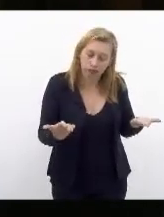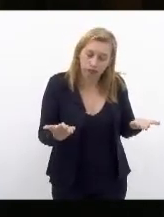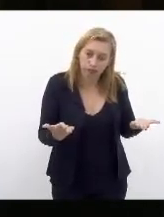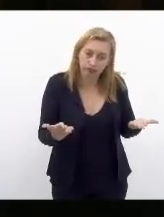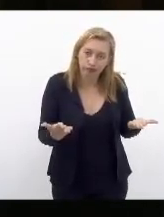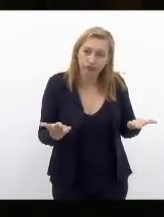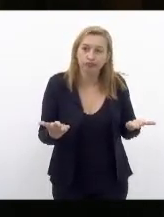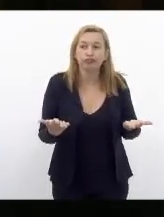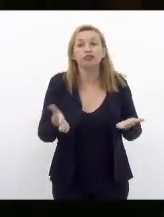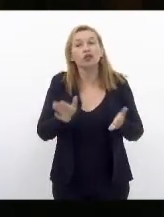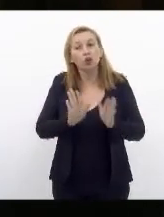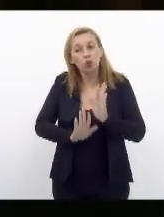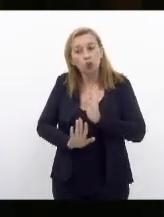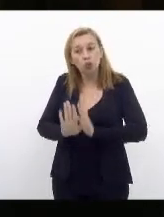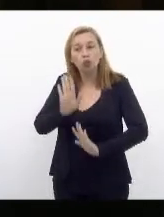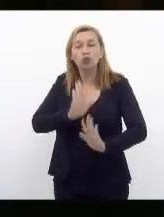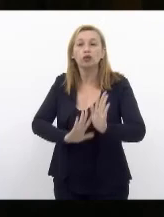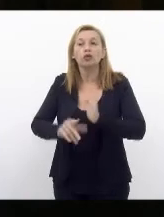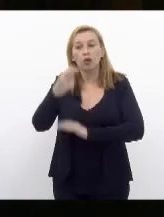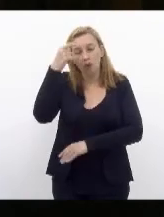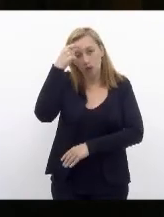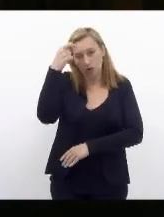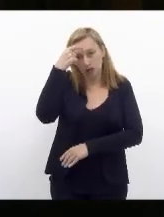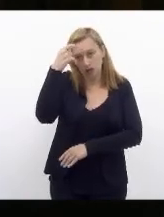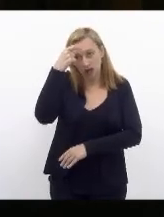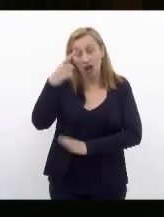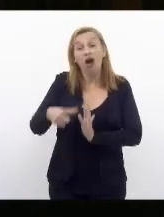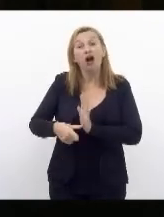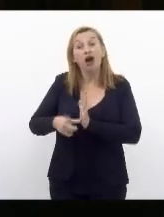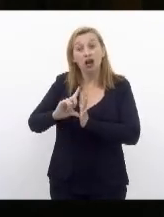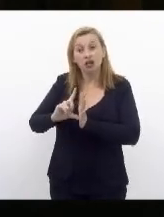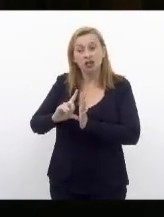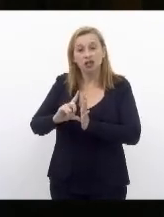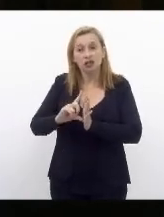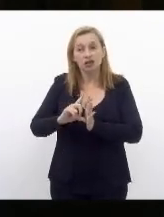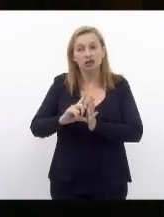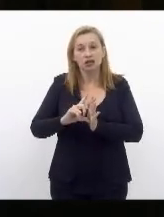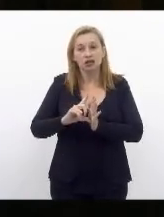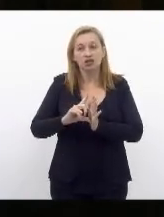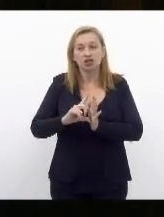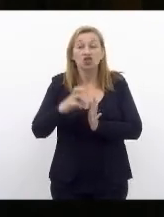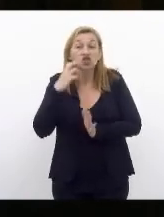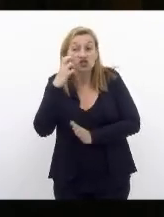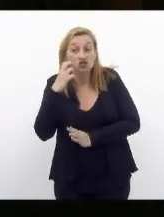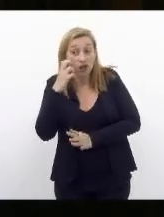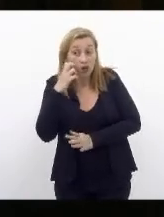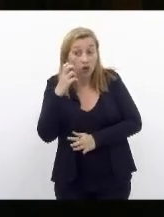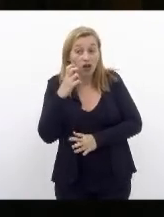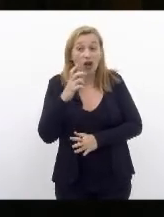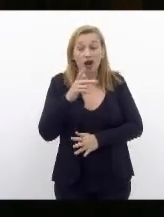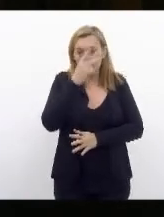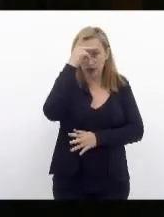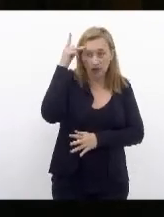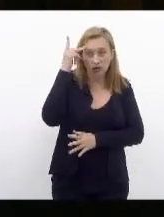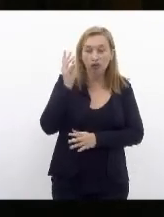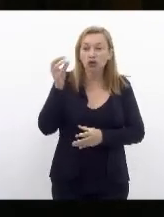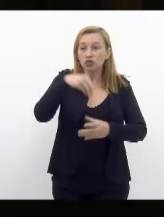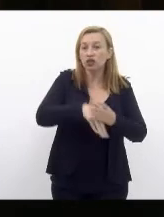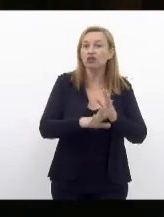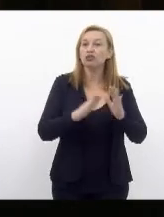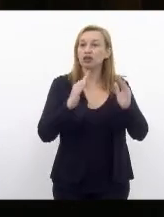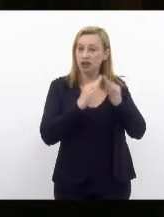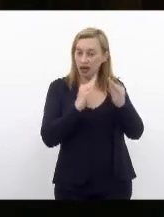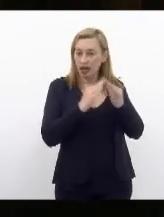muita cautela e bom senso antes de assassinar reputações, sobretudo quando dentro de